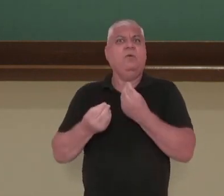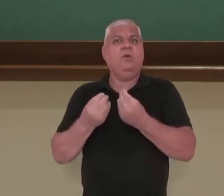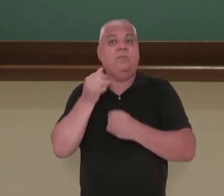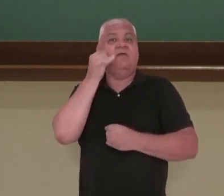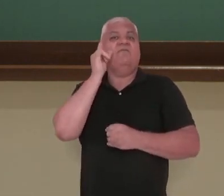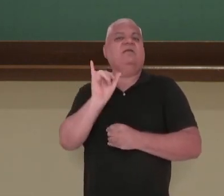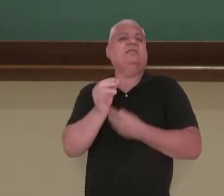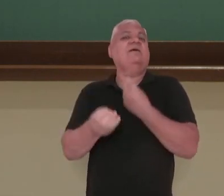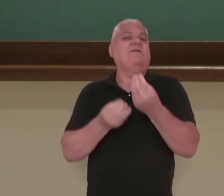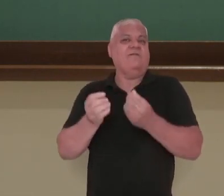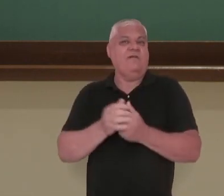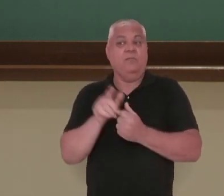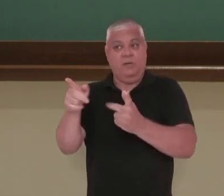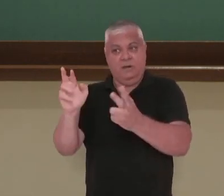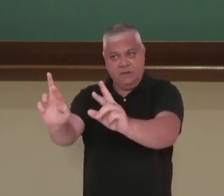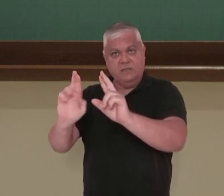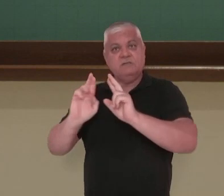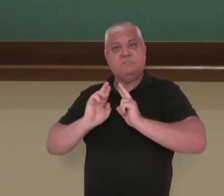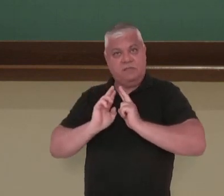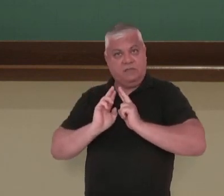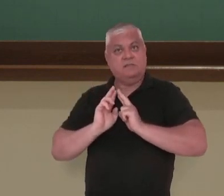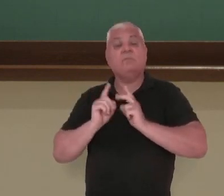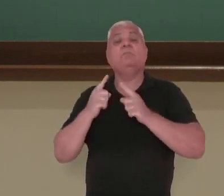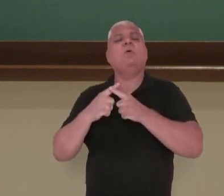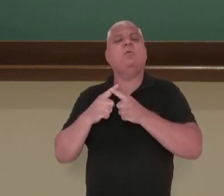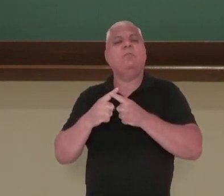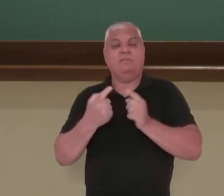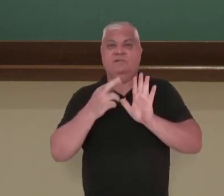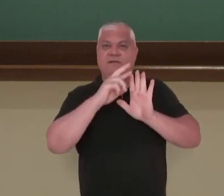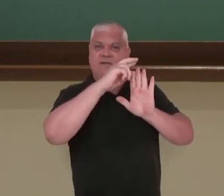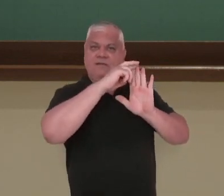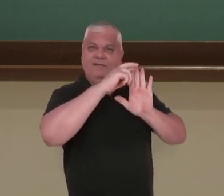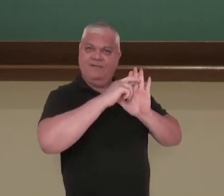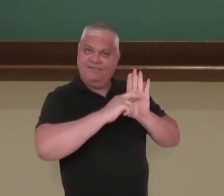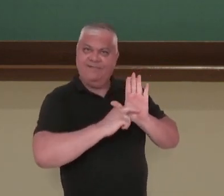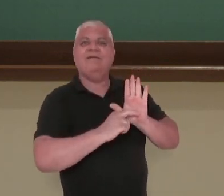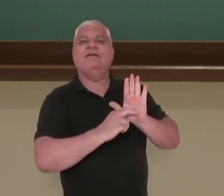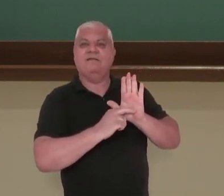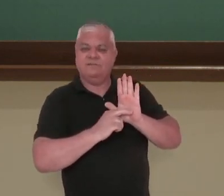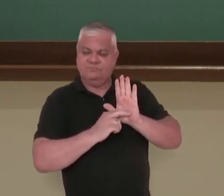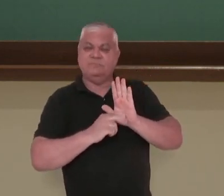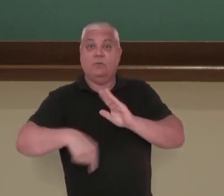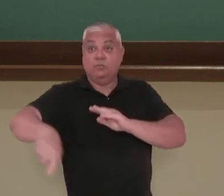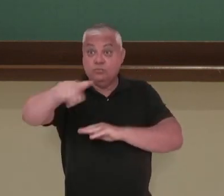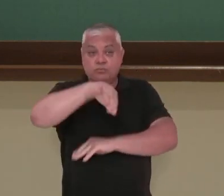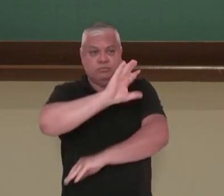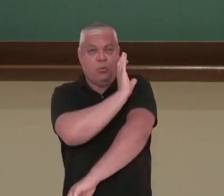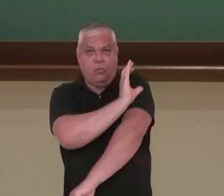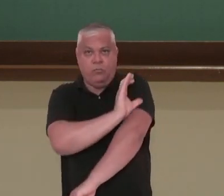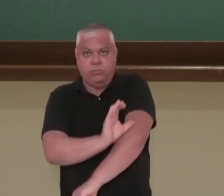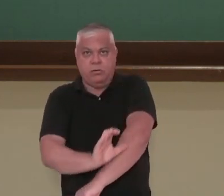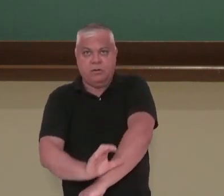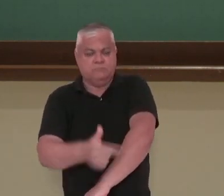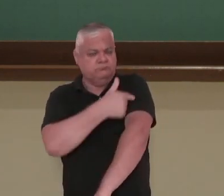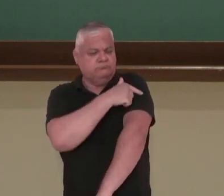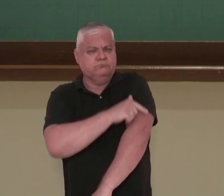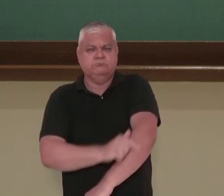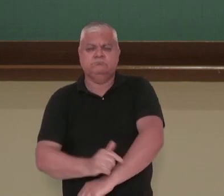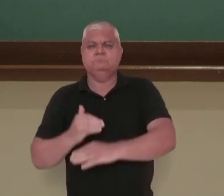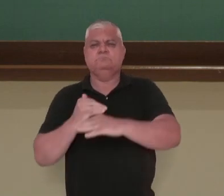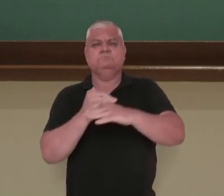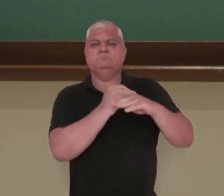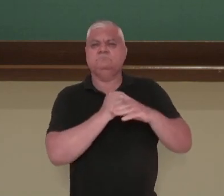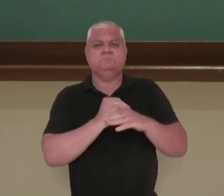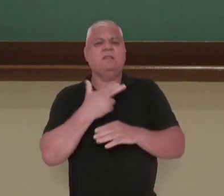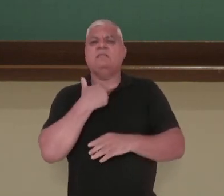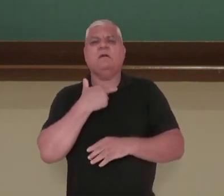gente? Justamente para isso que serve a regra. A gente padroniza o comportamento de todo mundo de forma que ninguém possa vir a agredir